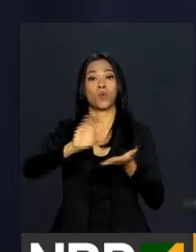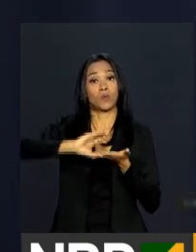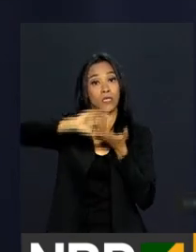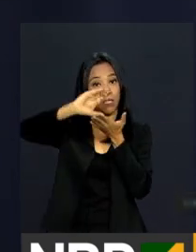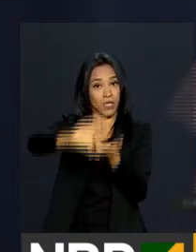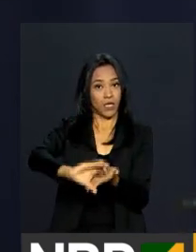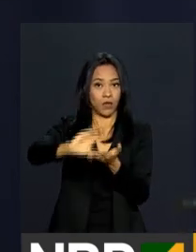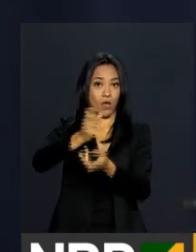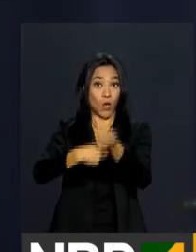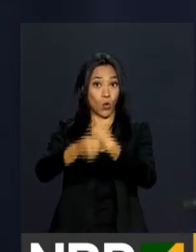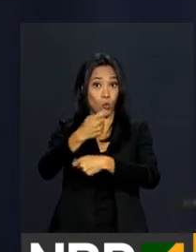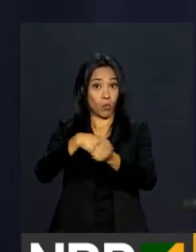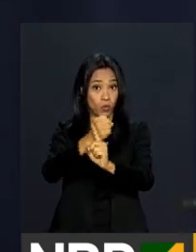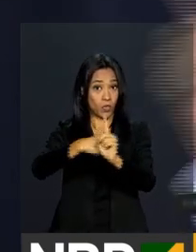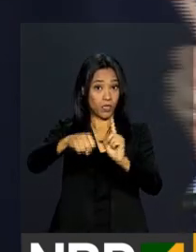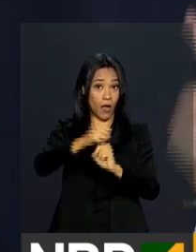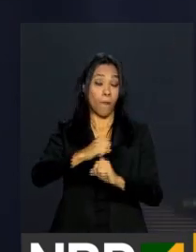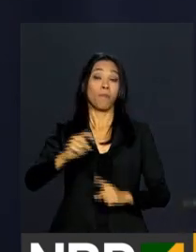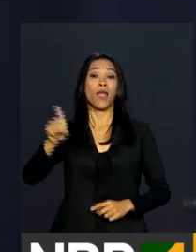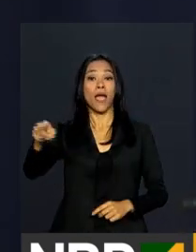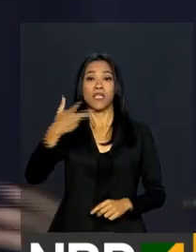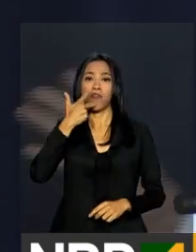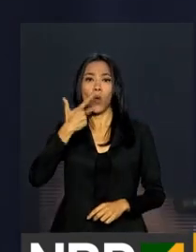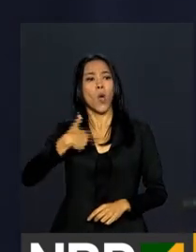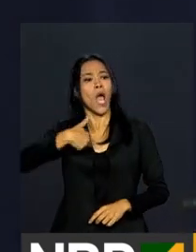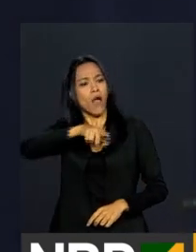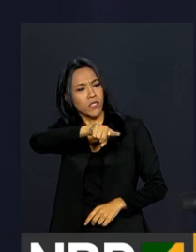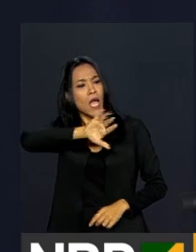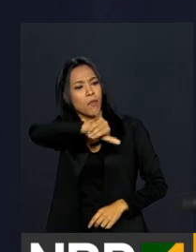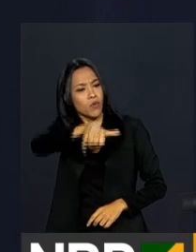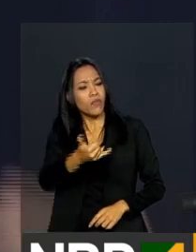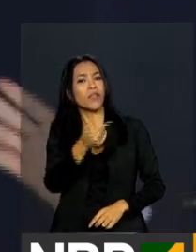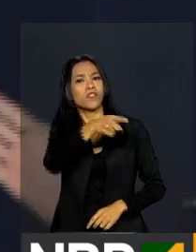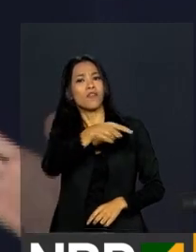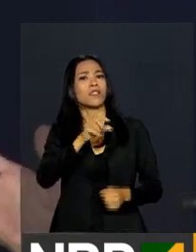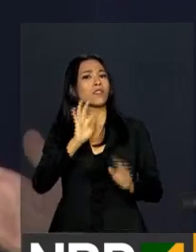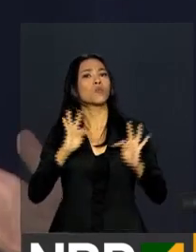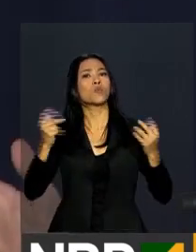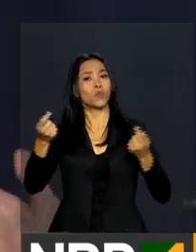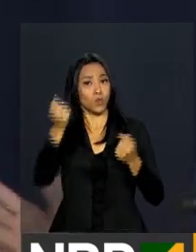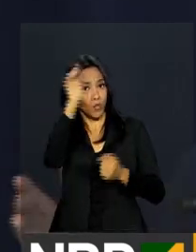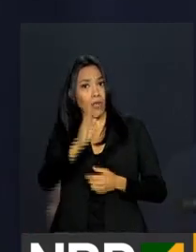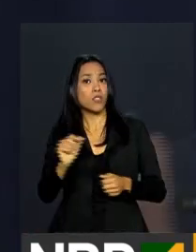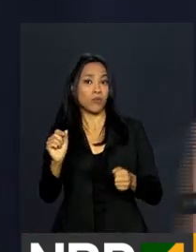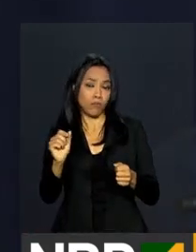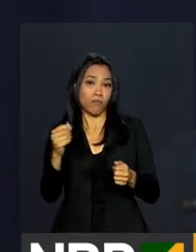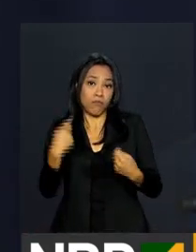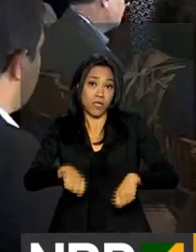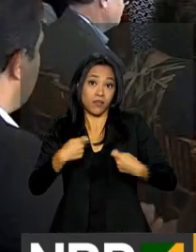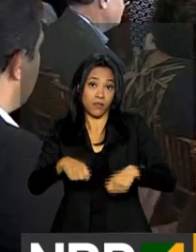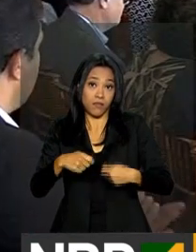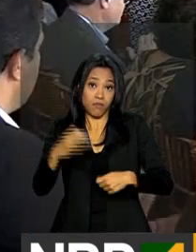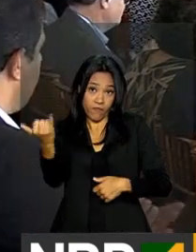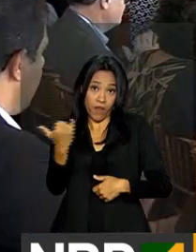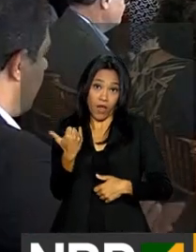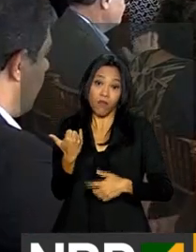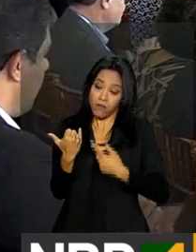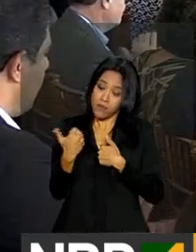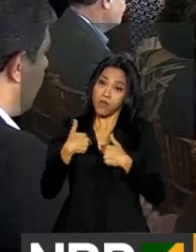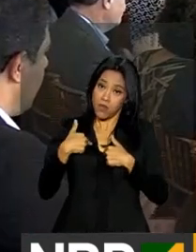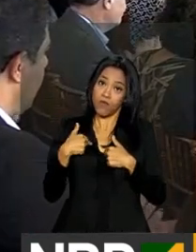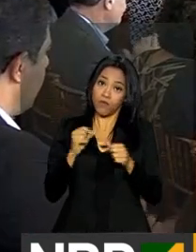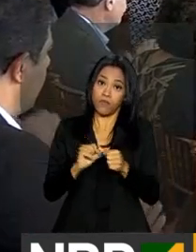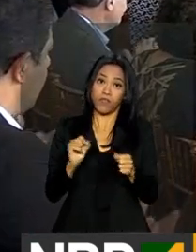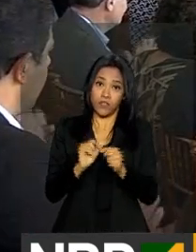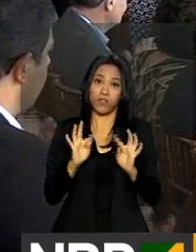presidente, aproveite a sua impopularidade e faça tudo o que o Brasil precisa. E eu fiz. Não é? Eu fiz porque, de